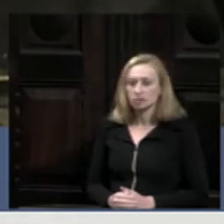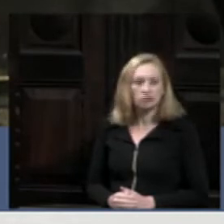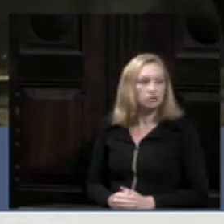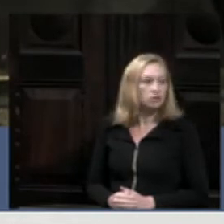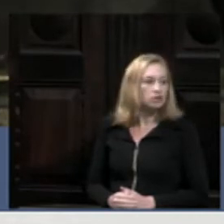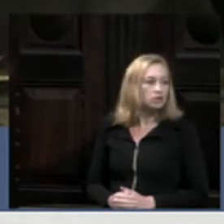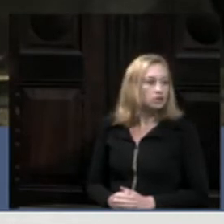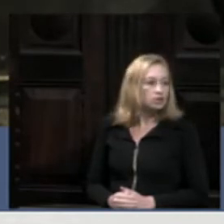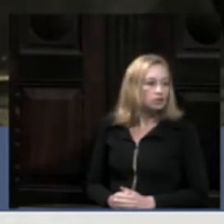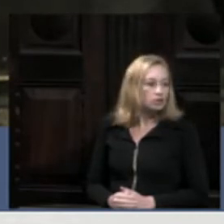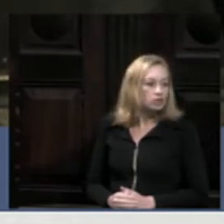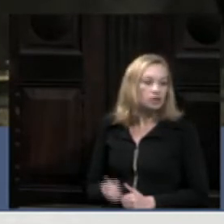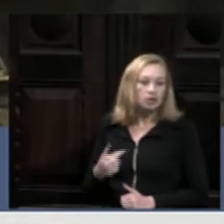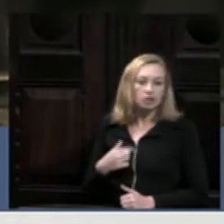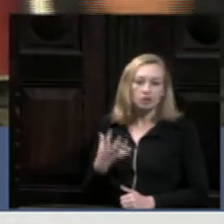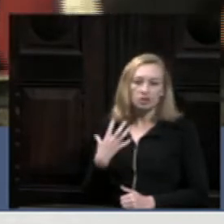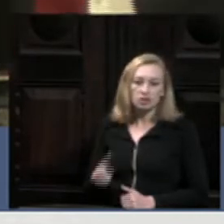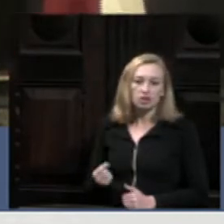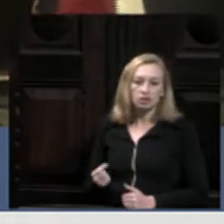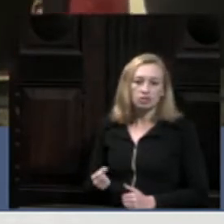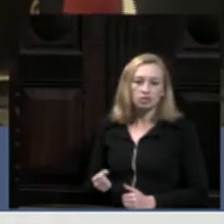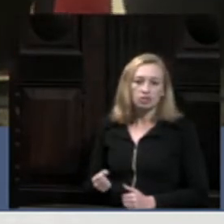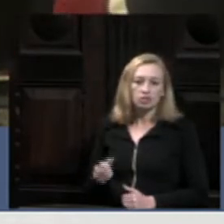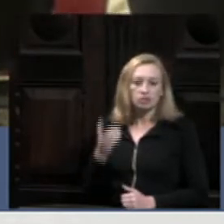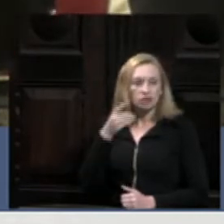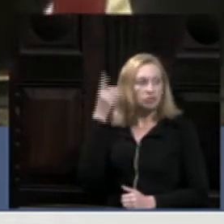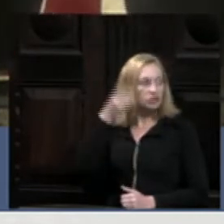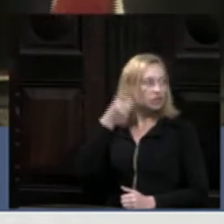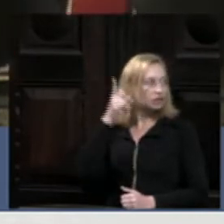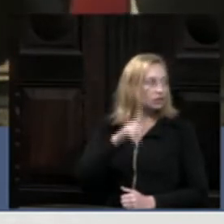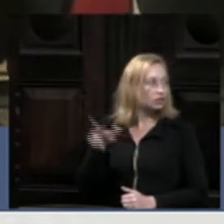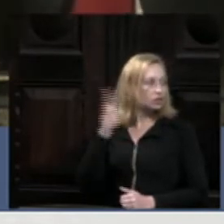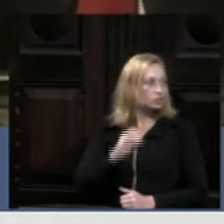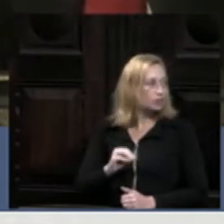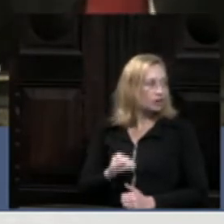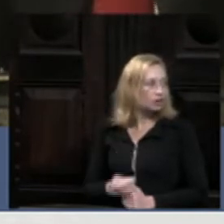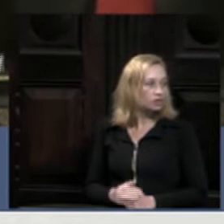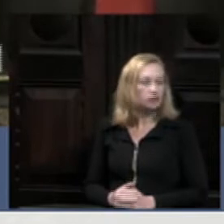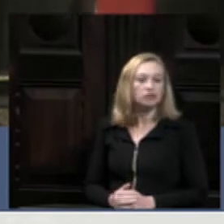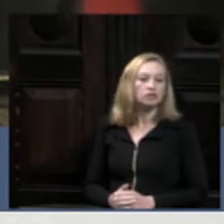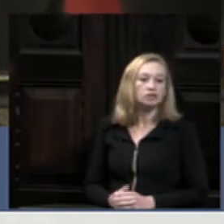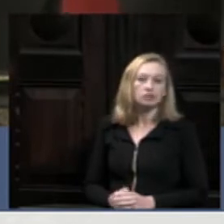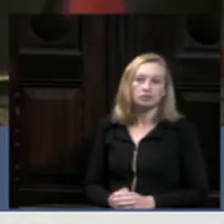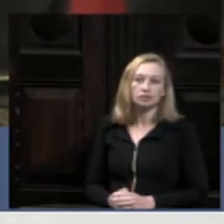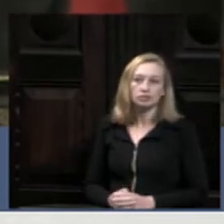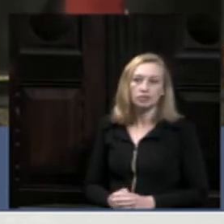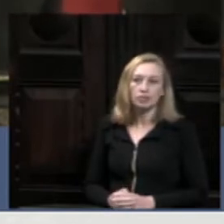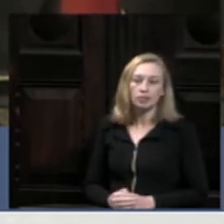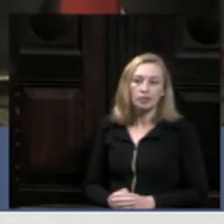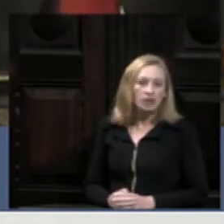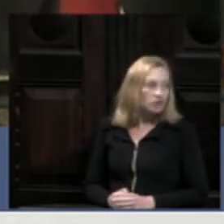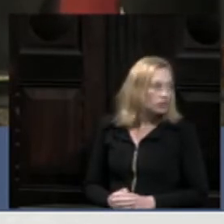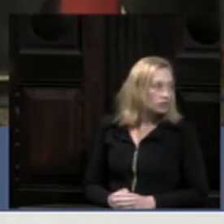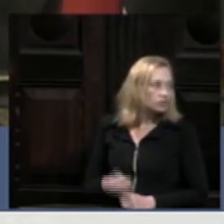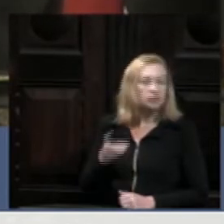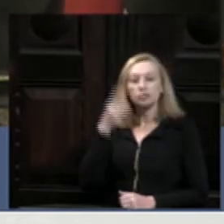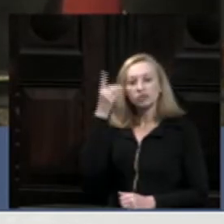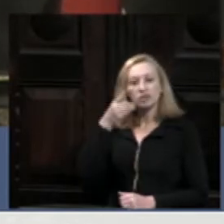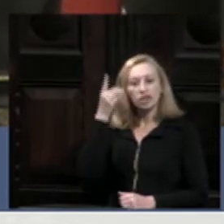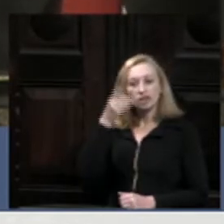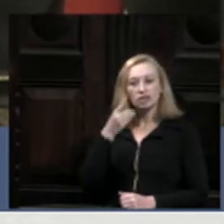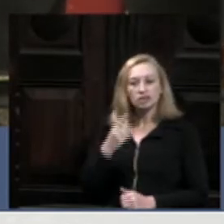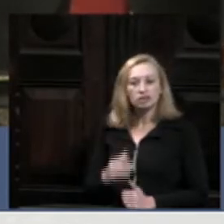Acompanho o parecer do deputado Luiz Paulo. Pela Comissão de Política Urbana, Habitação e Assuntos Fundiários,